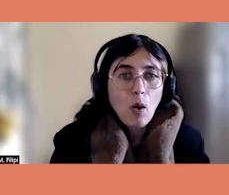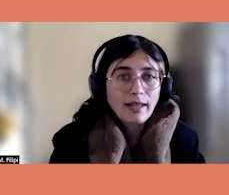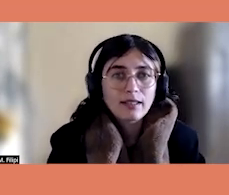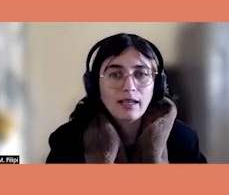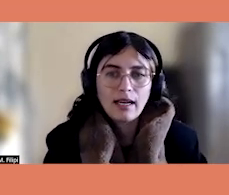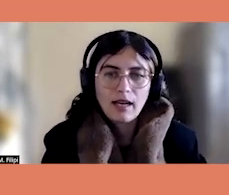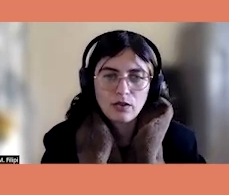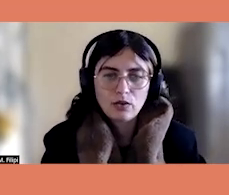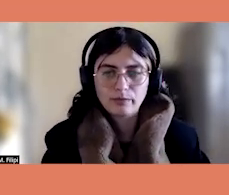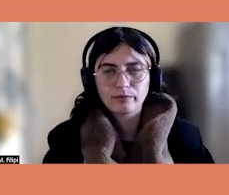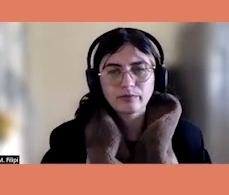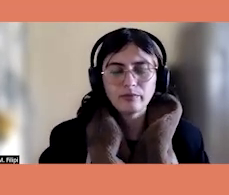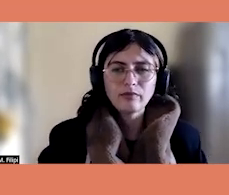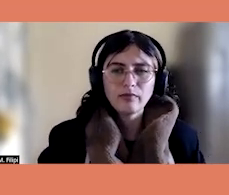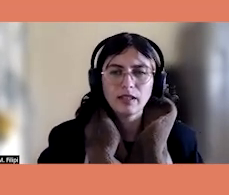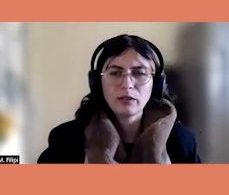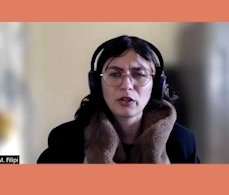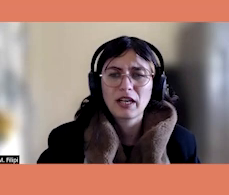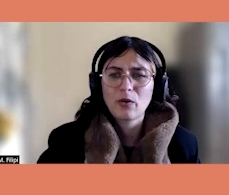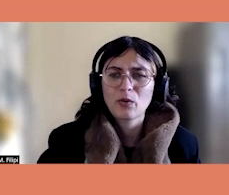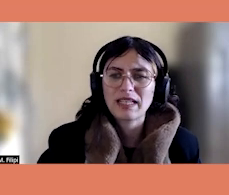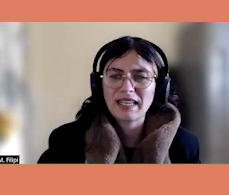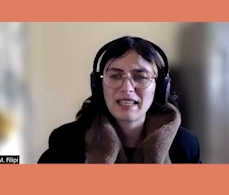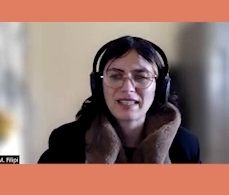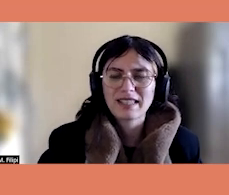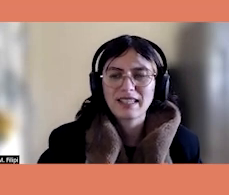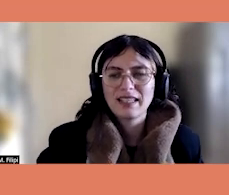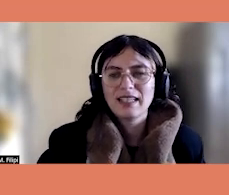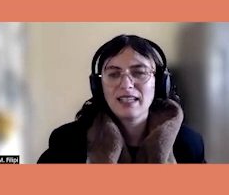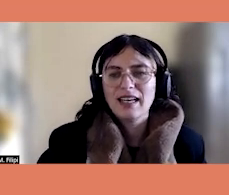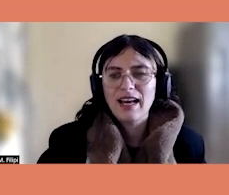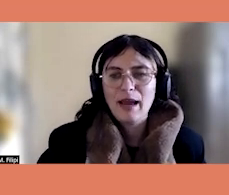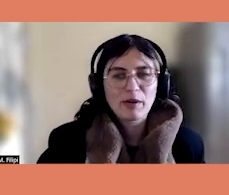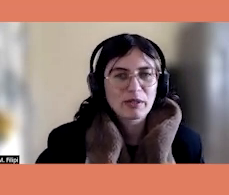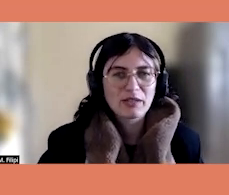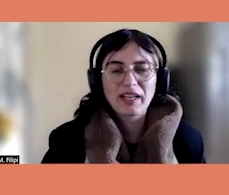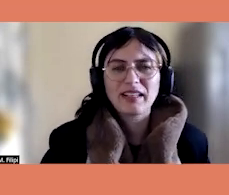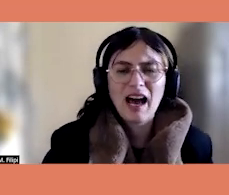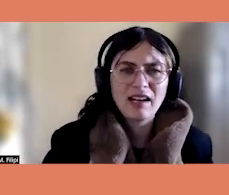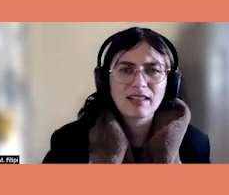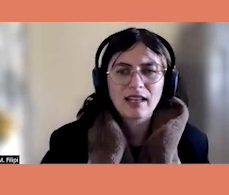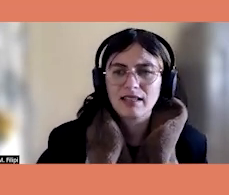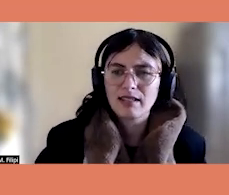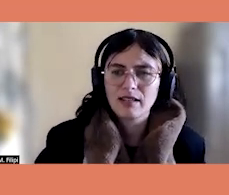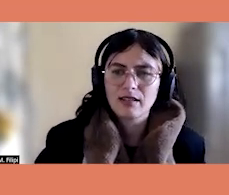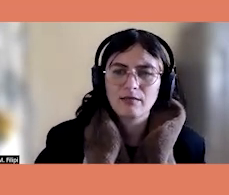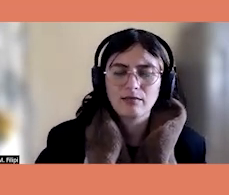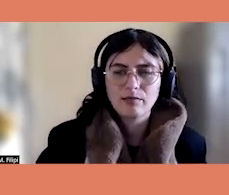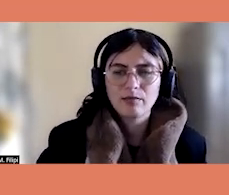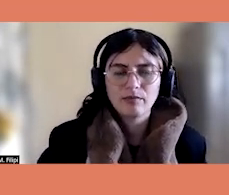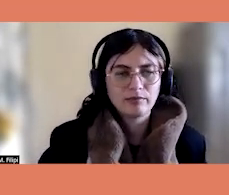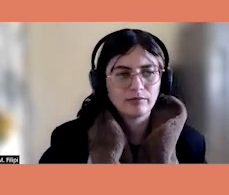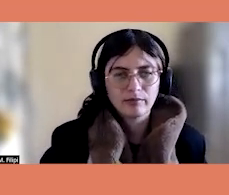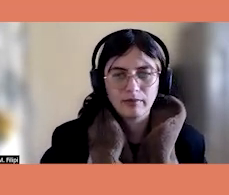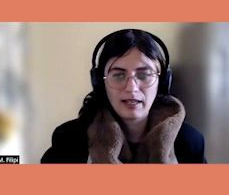se enquadra naquele caso. Então, eu deixei aqui alguns links para vocês verem em detalhes, né, as listas